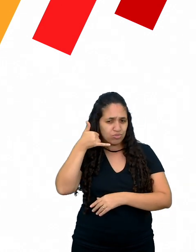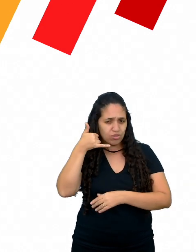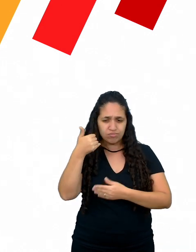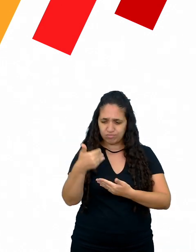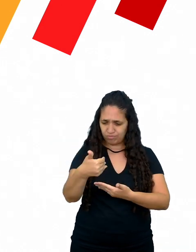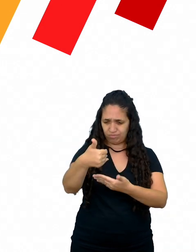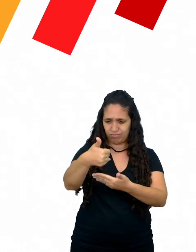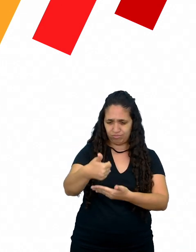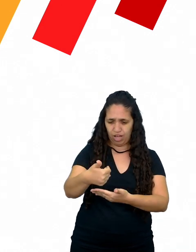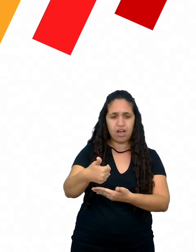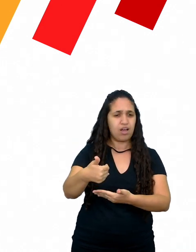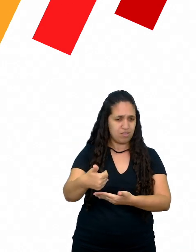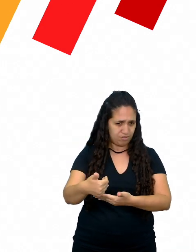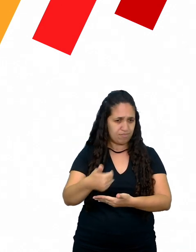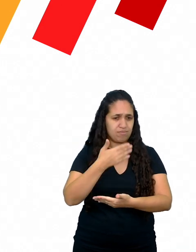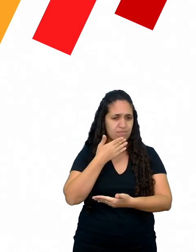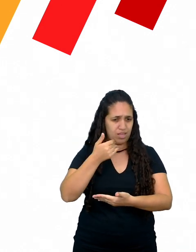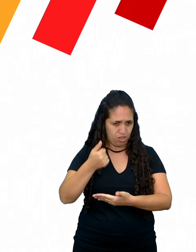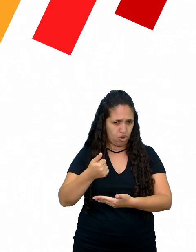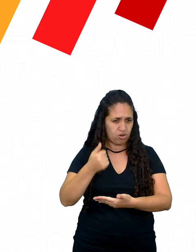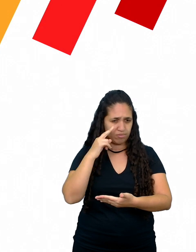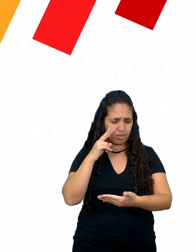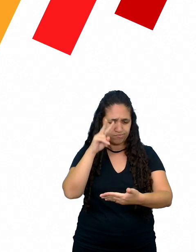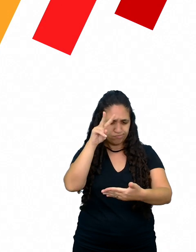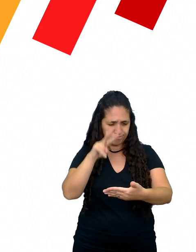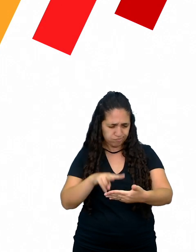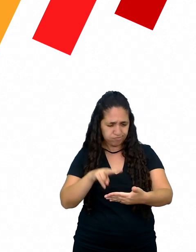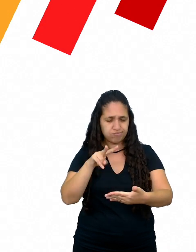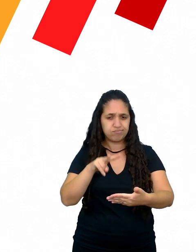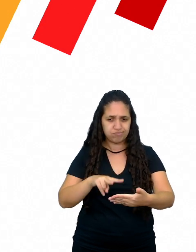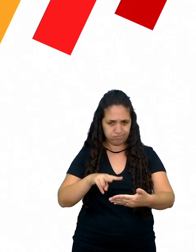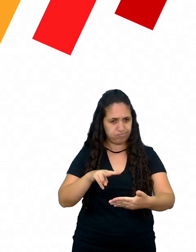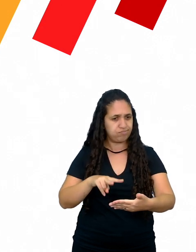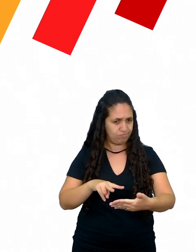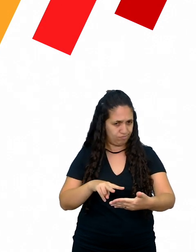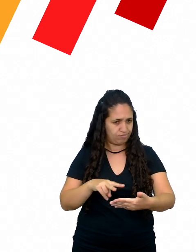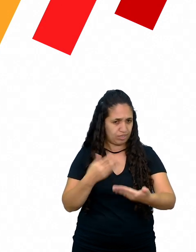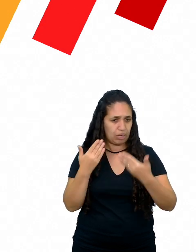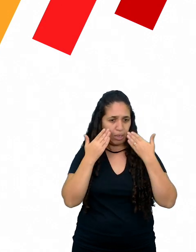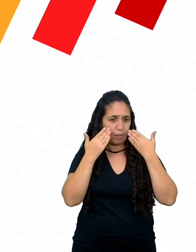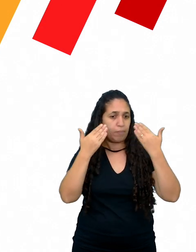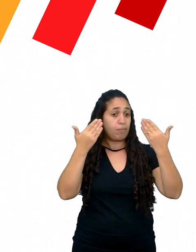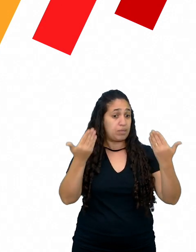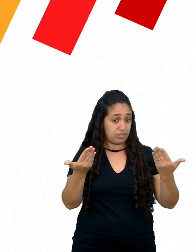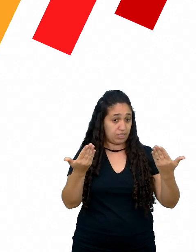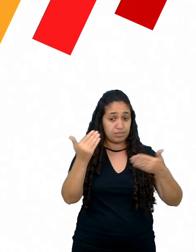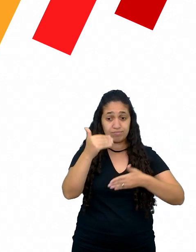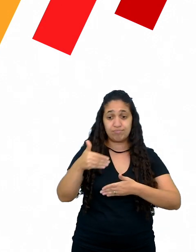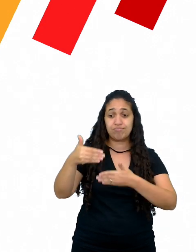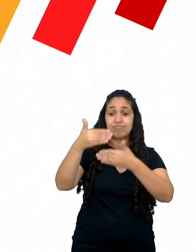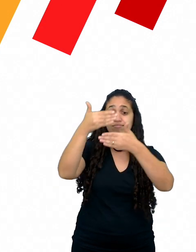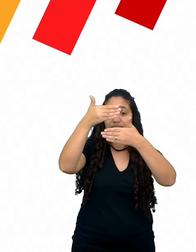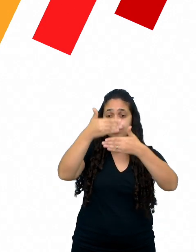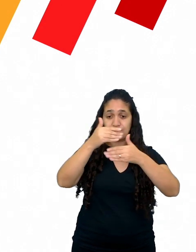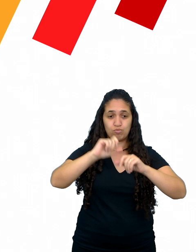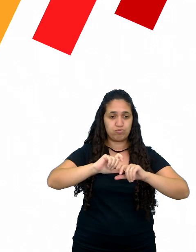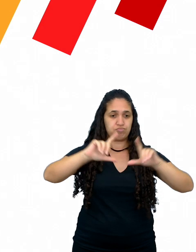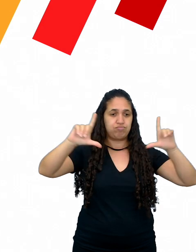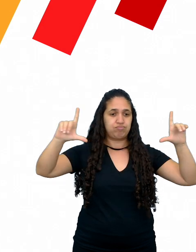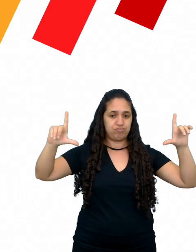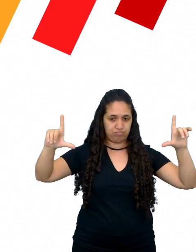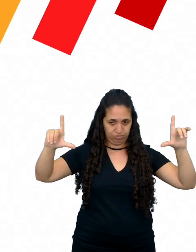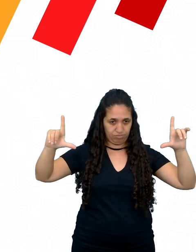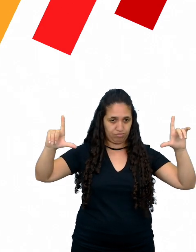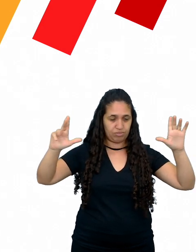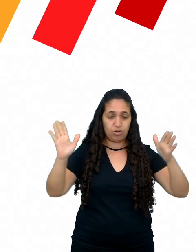acho que fica mais confortável para vocês verem a nossa apresentação na tela inteira.